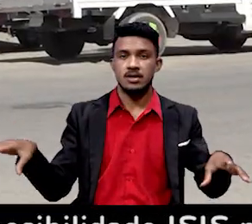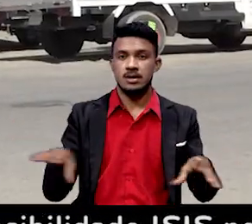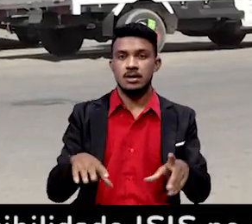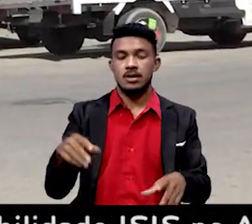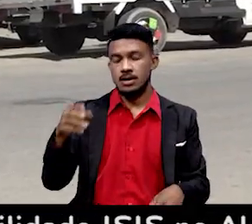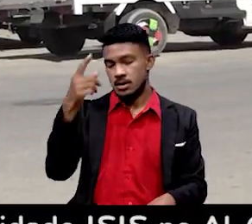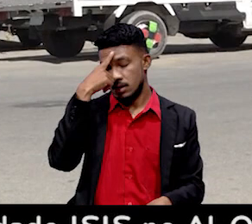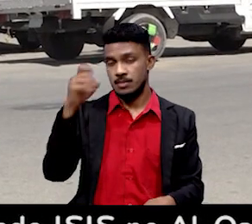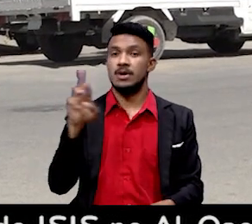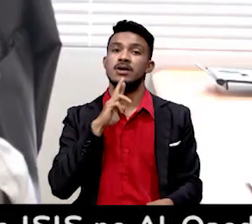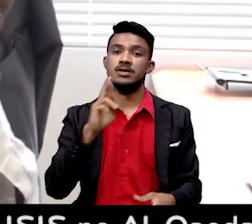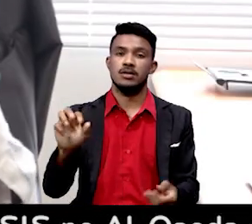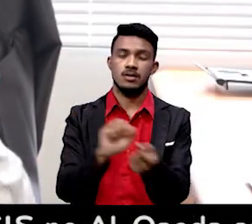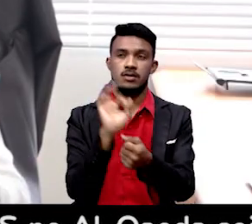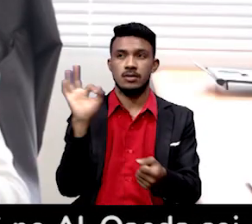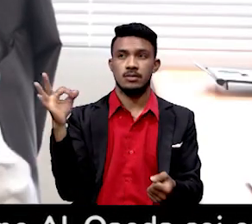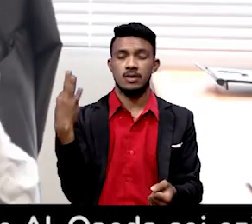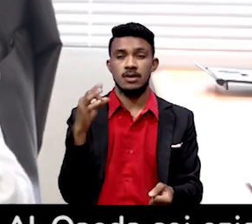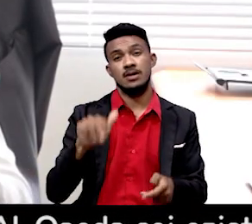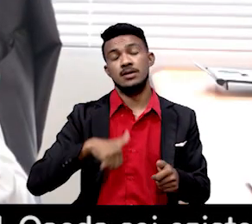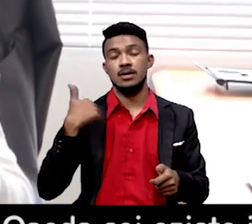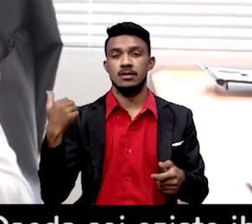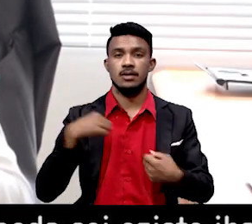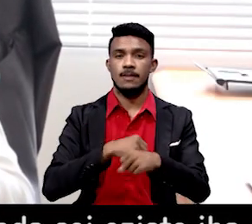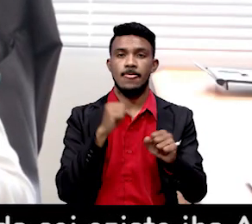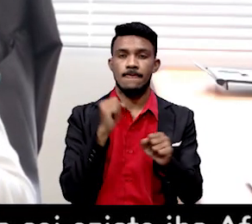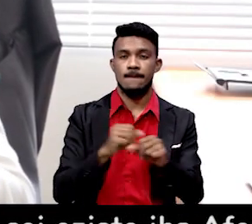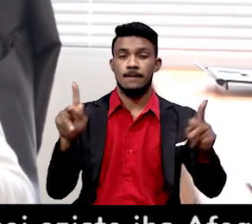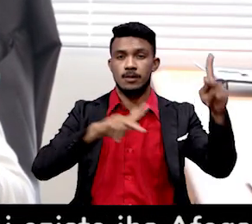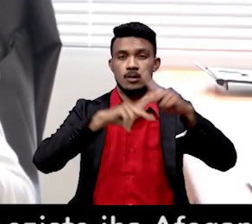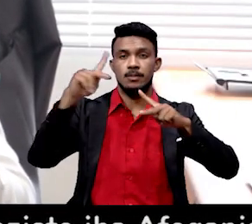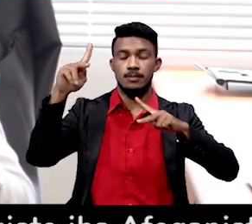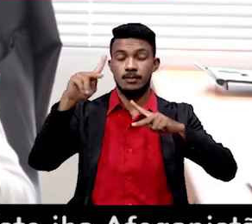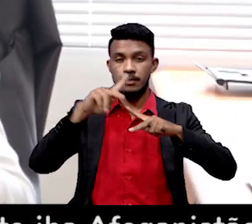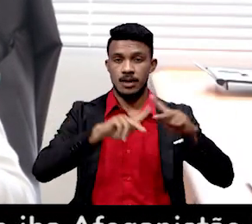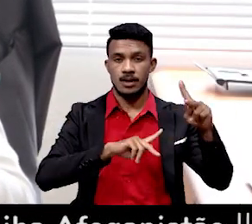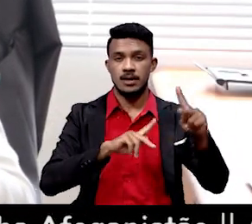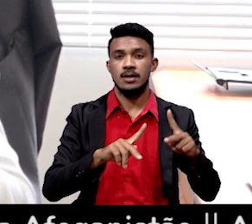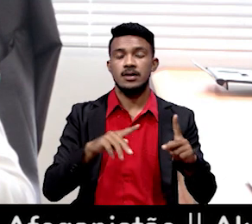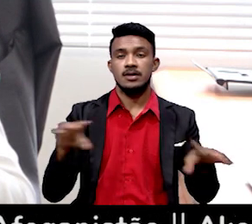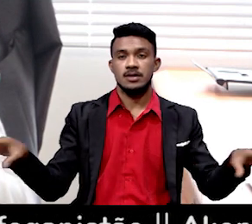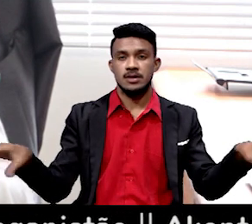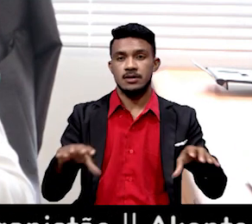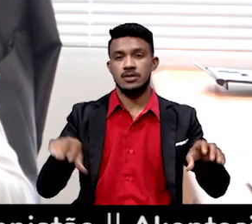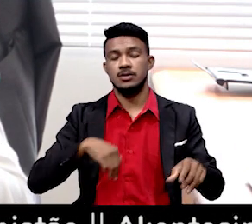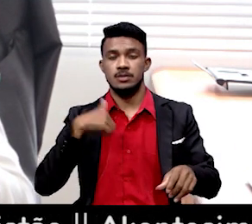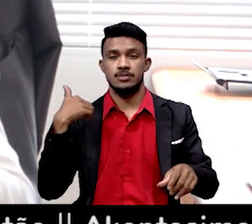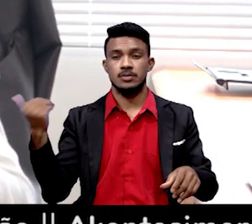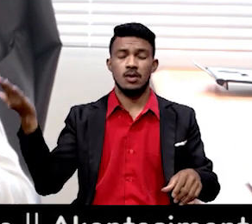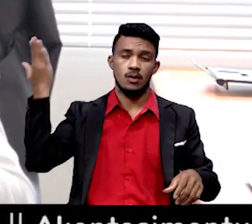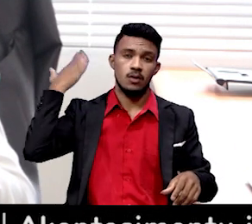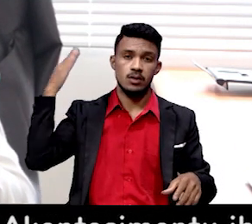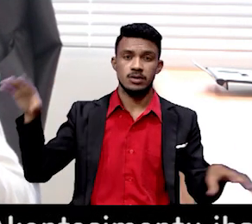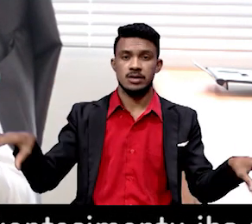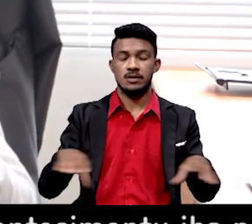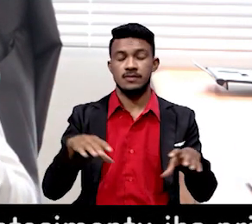né? Tamba balu hal perampingan de companhia, né? Se nia trabalhador balu uluk nia trabalhador